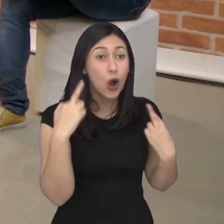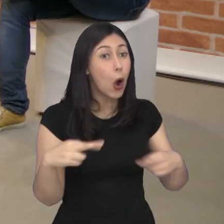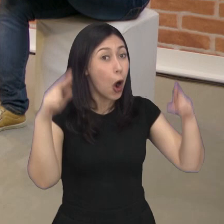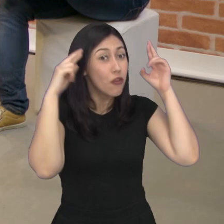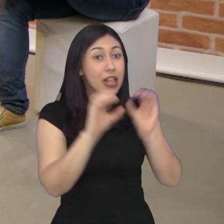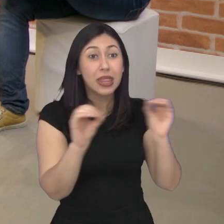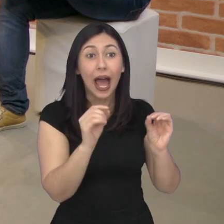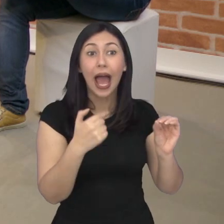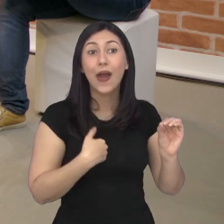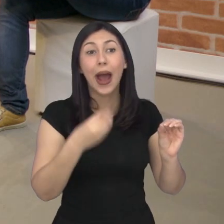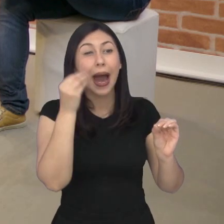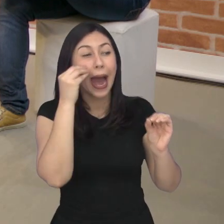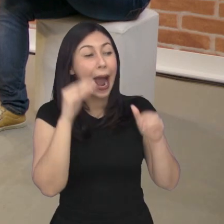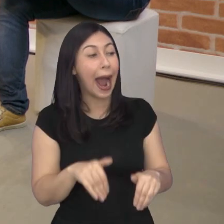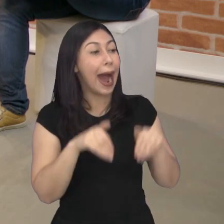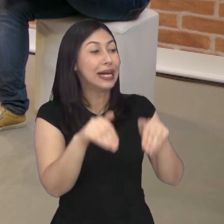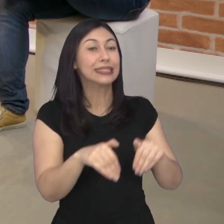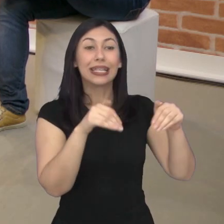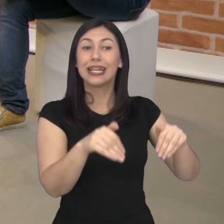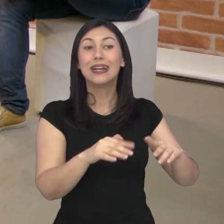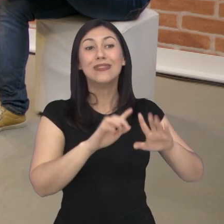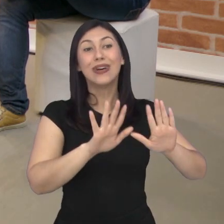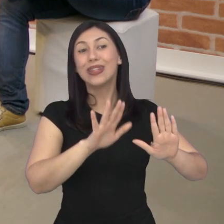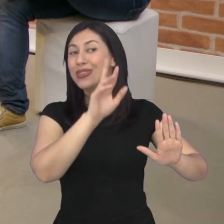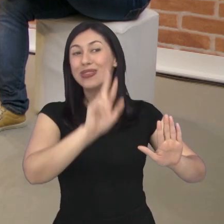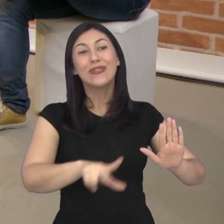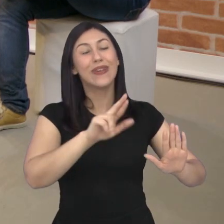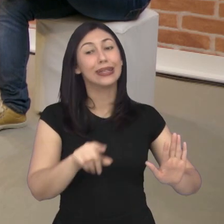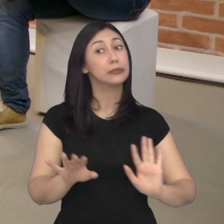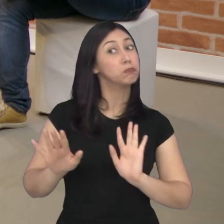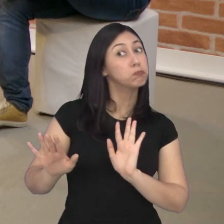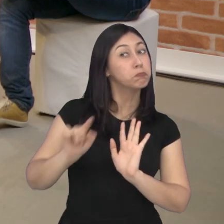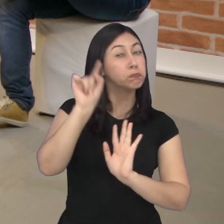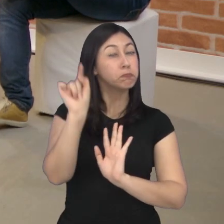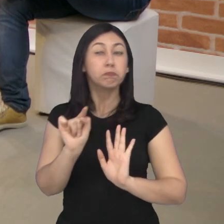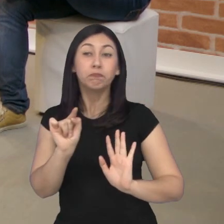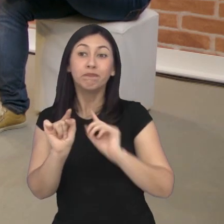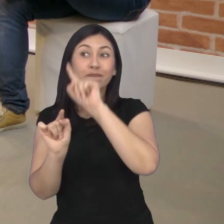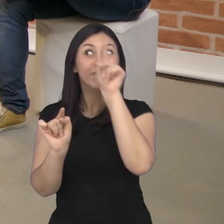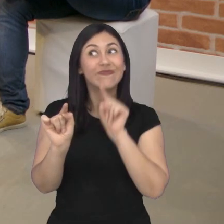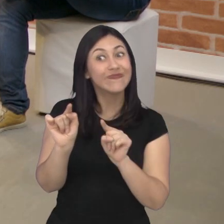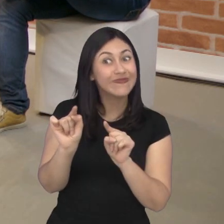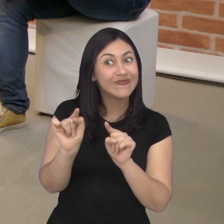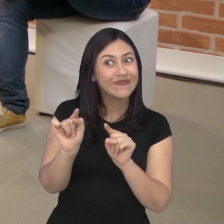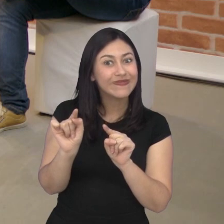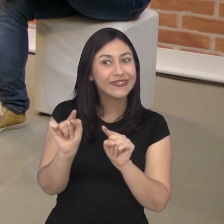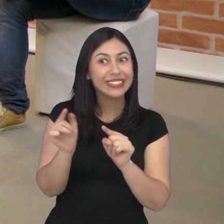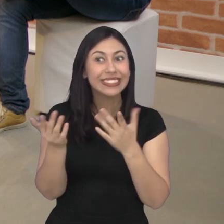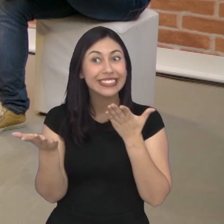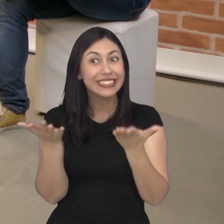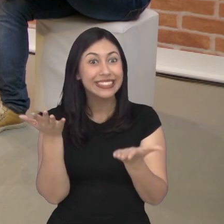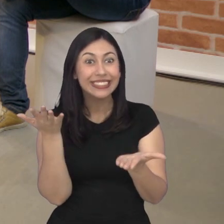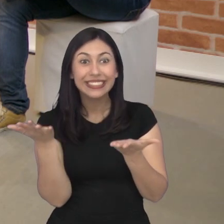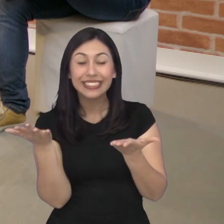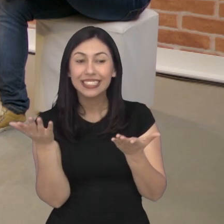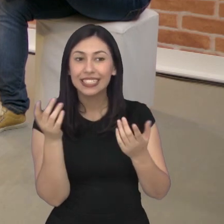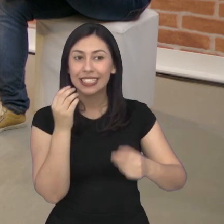tivesse falado das ovelhas, eu ia falar que é a Austrália, mas não é a Austrália. Será? Será? Quer chutar a Austrália? E